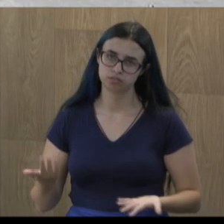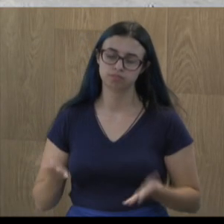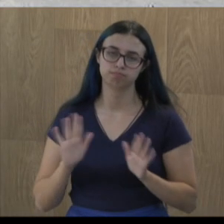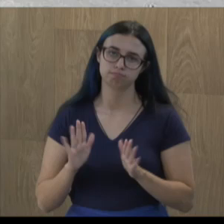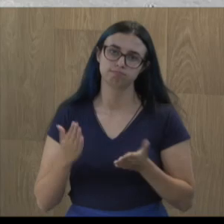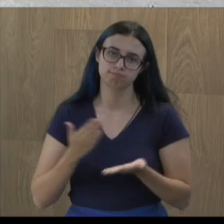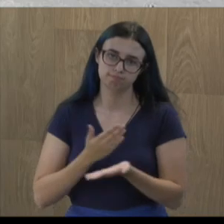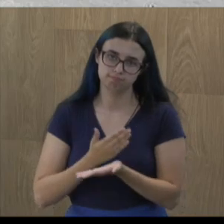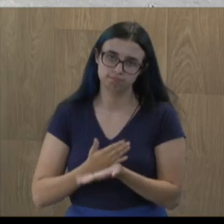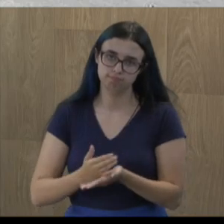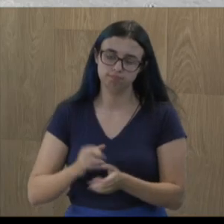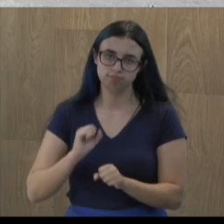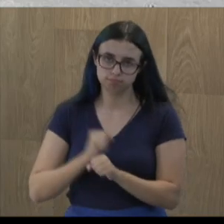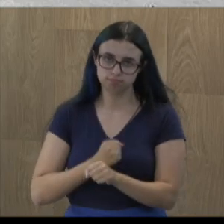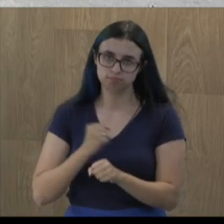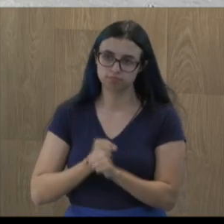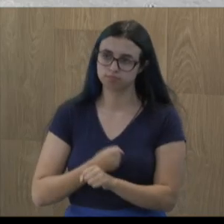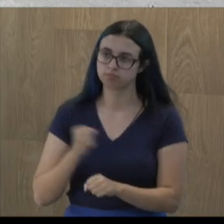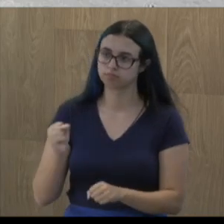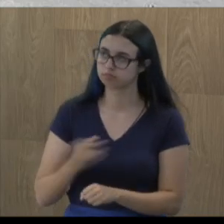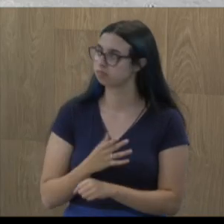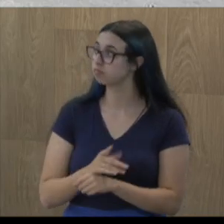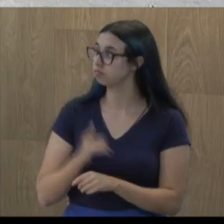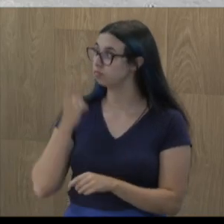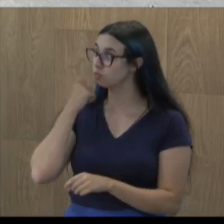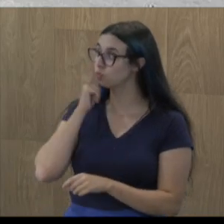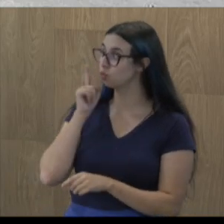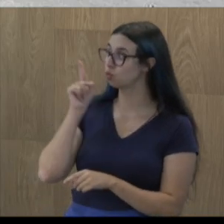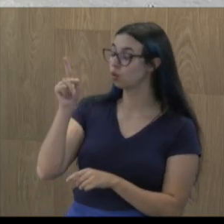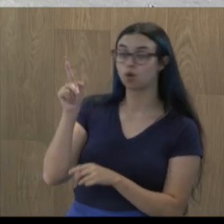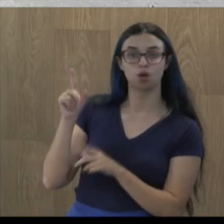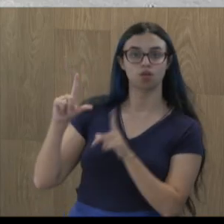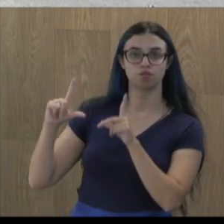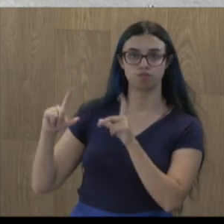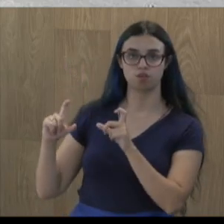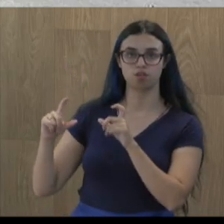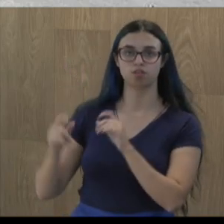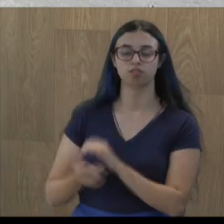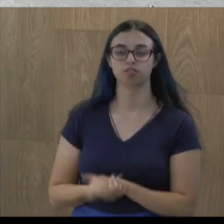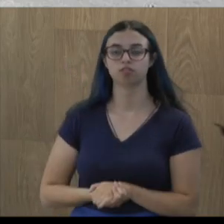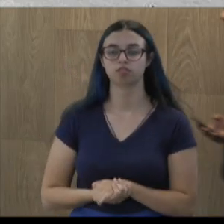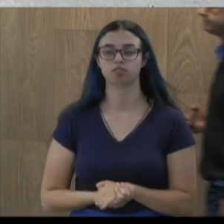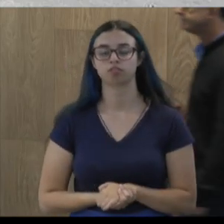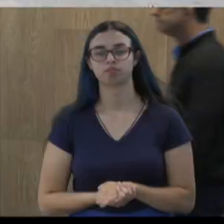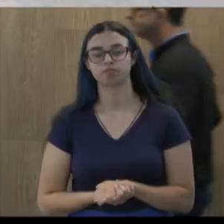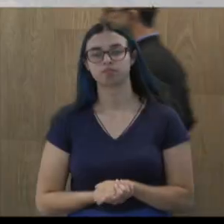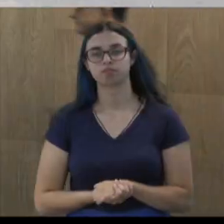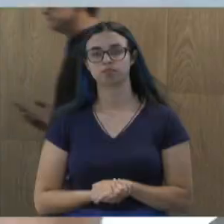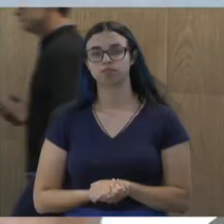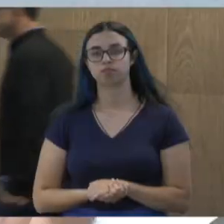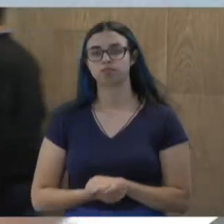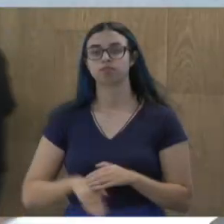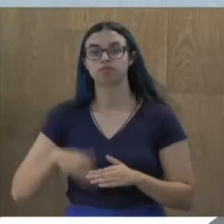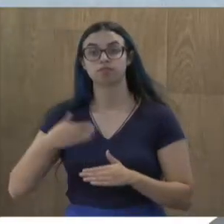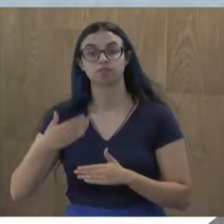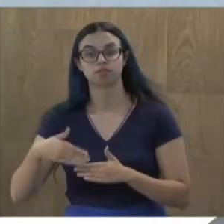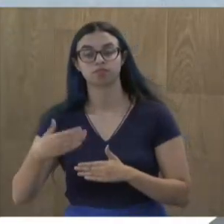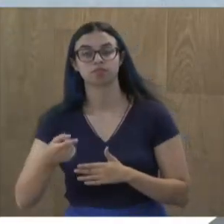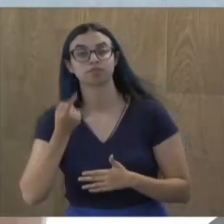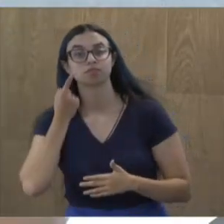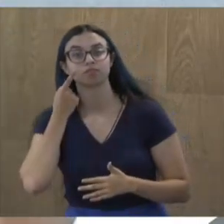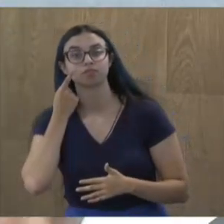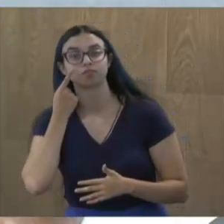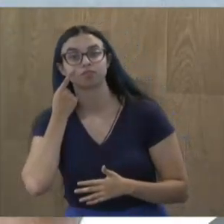foto. Agradecer o Lucas, a gente foi até um pouco chato com ele. Lucas, obrigado. E está aí, então, a gente vai ver. Apesar